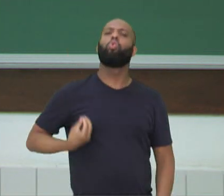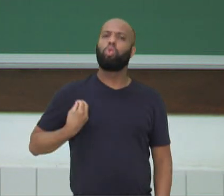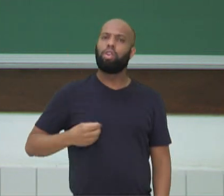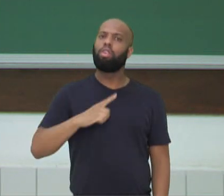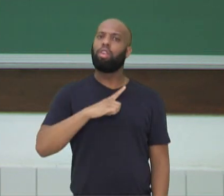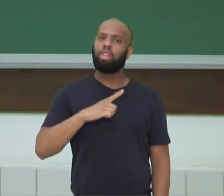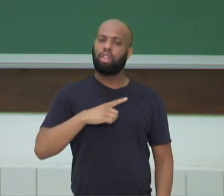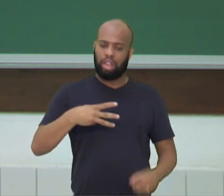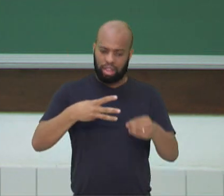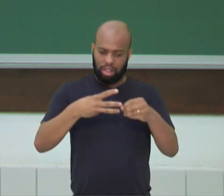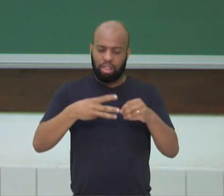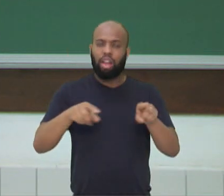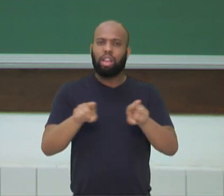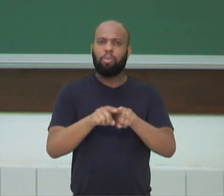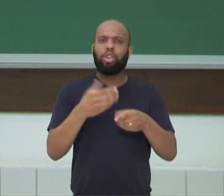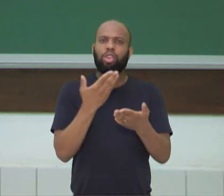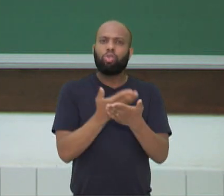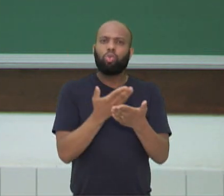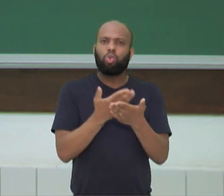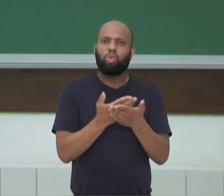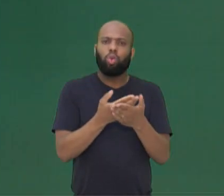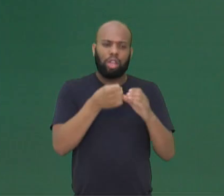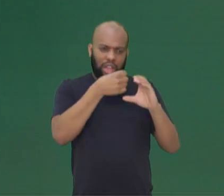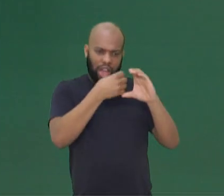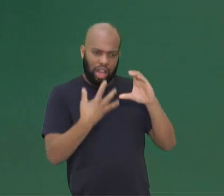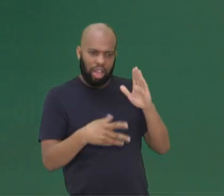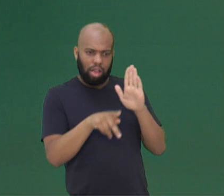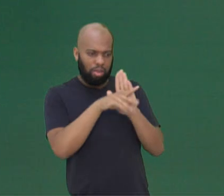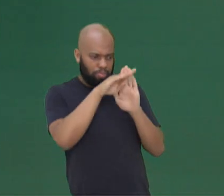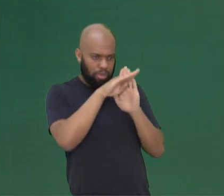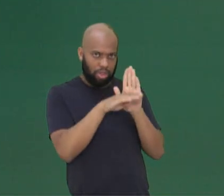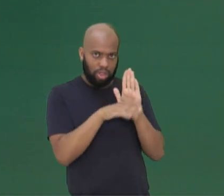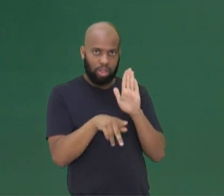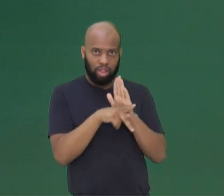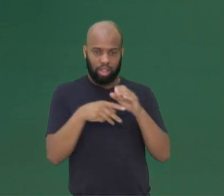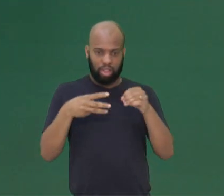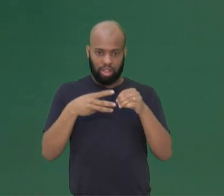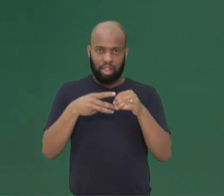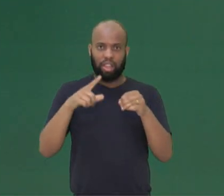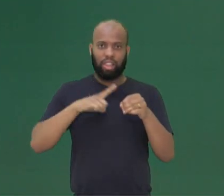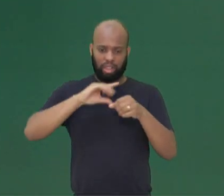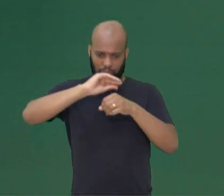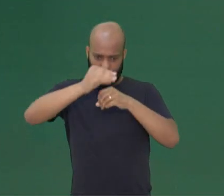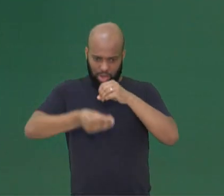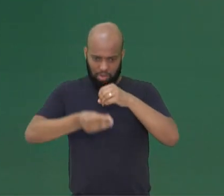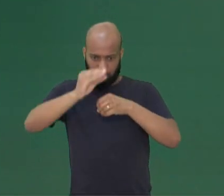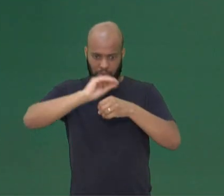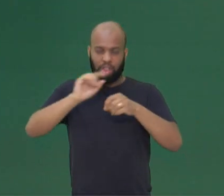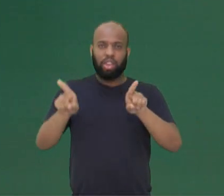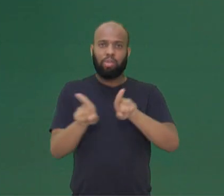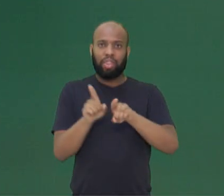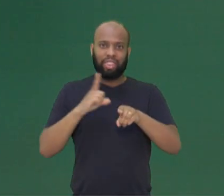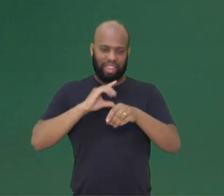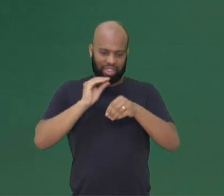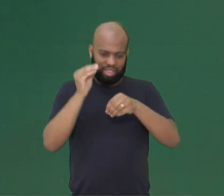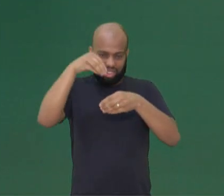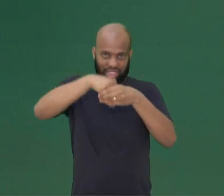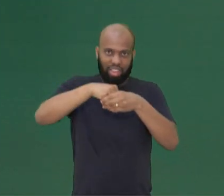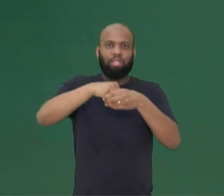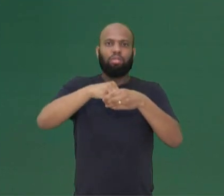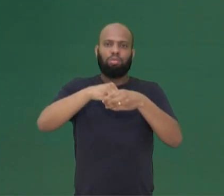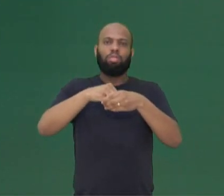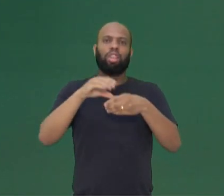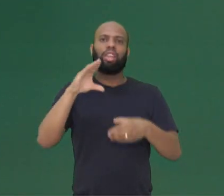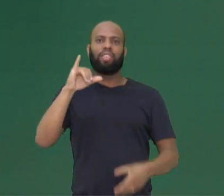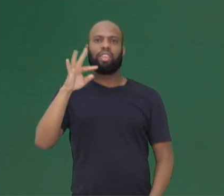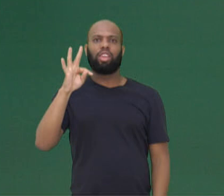das partes de uma célula. Lembra das 3 partes fundamentais? Membrana, citoplasma e material hereditário? E